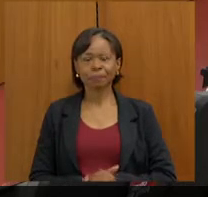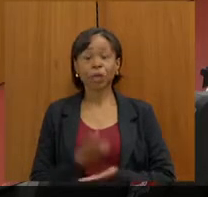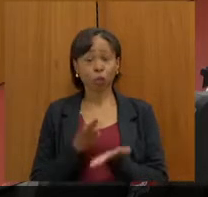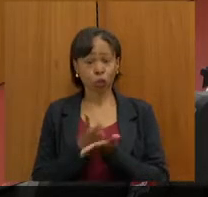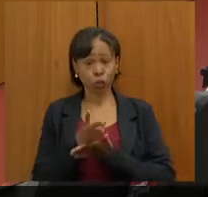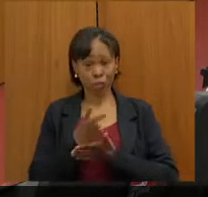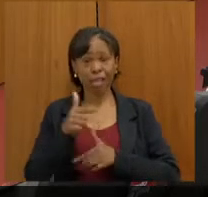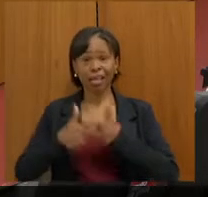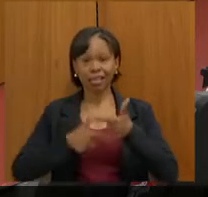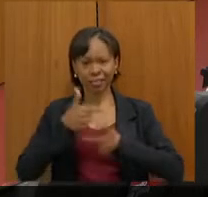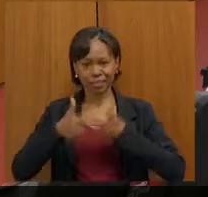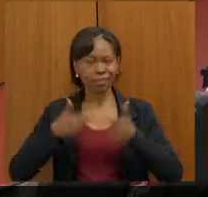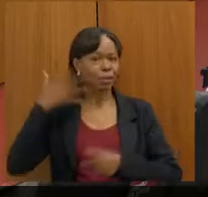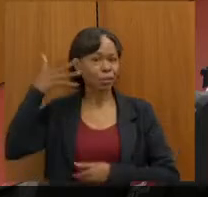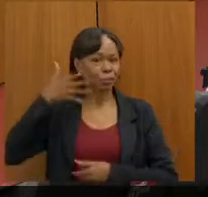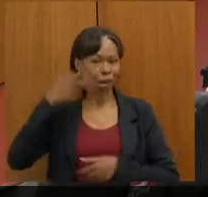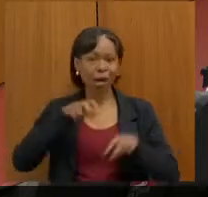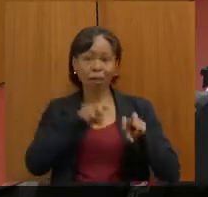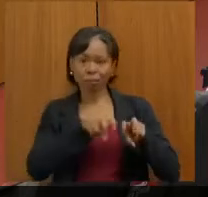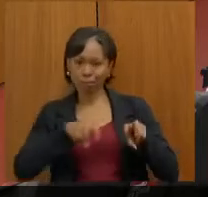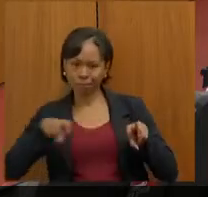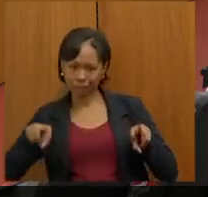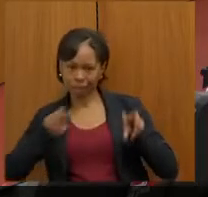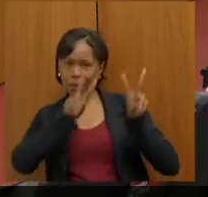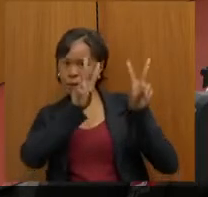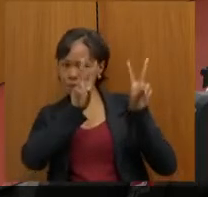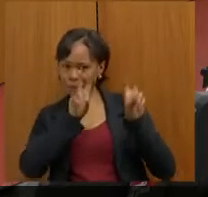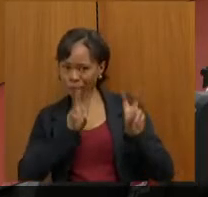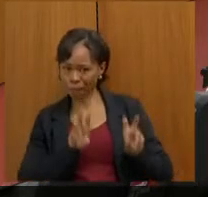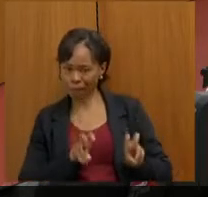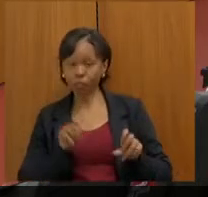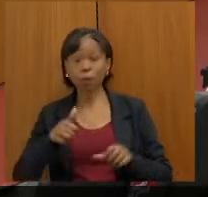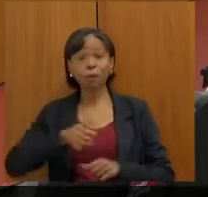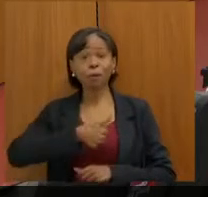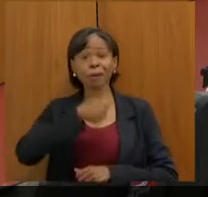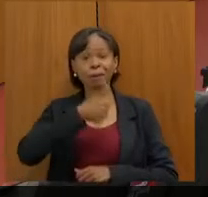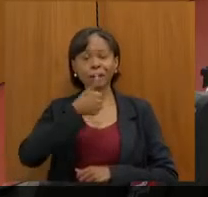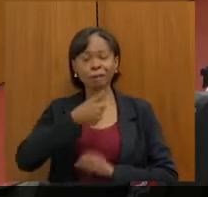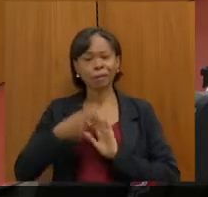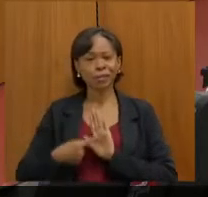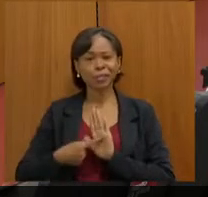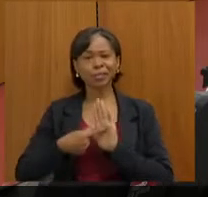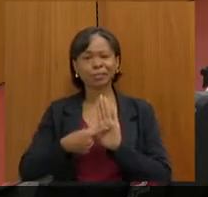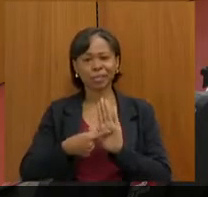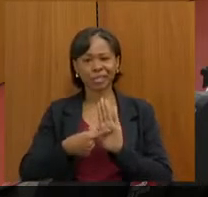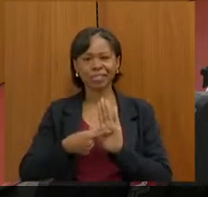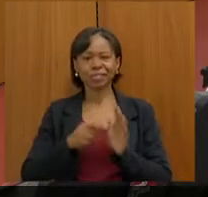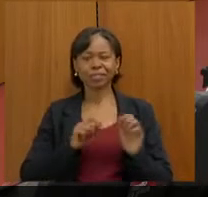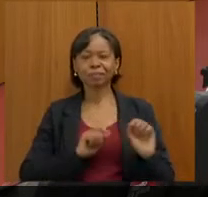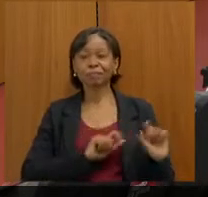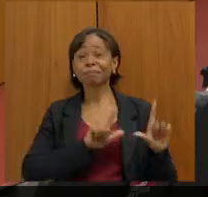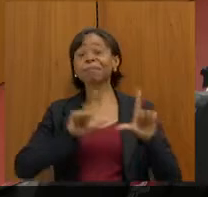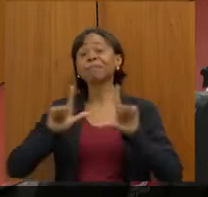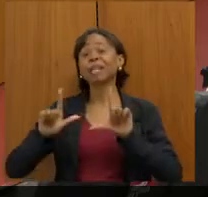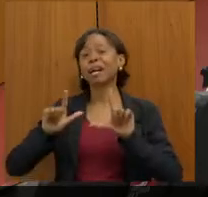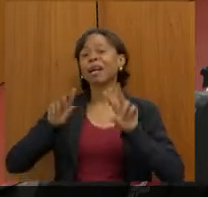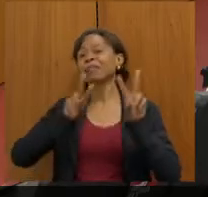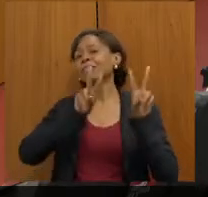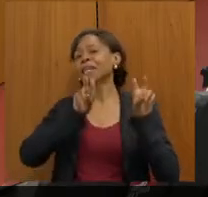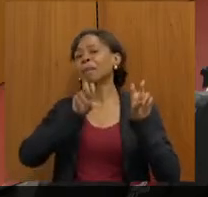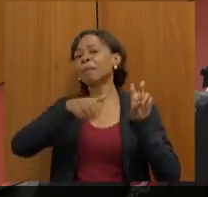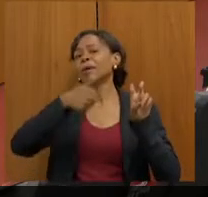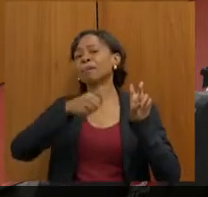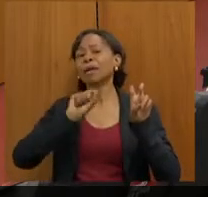às mesas temáticas o iniciando a fase de Exposições do primeiro painel passamos a